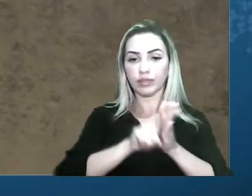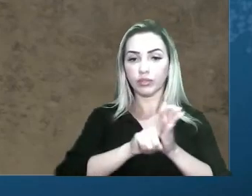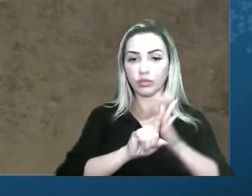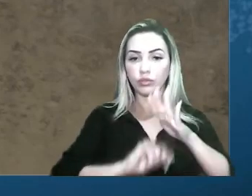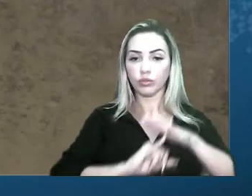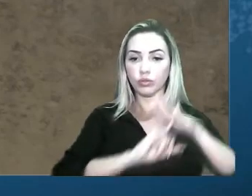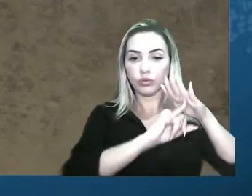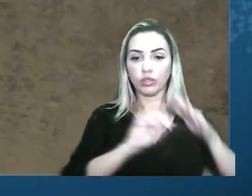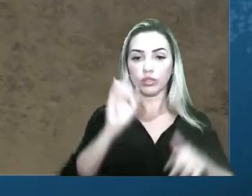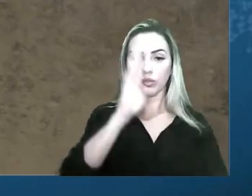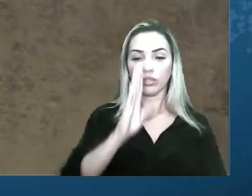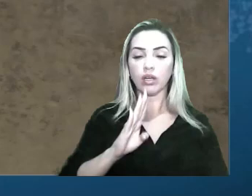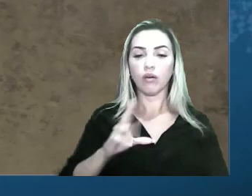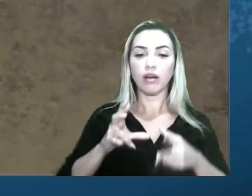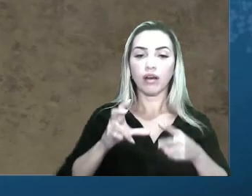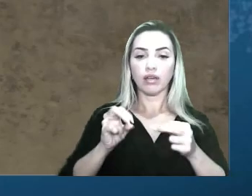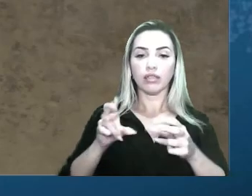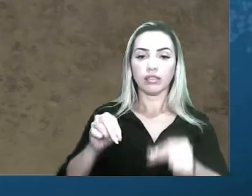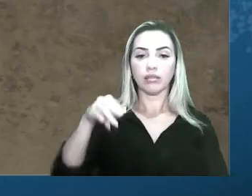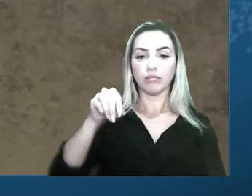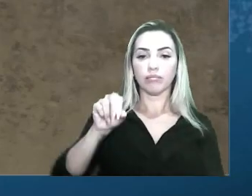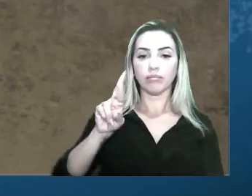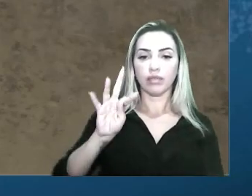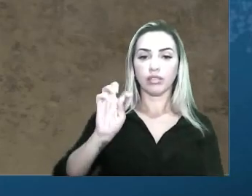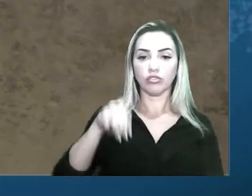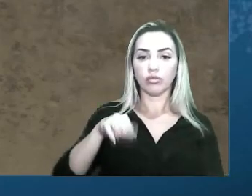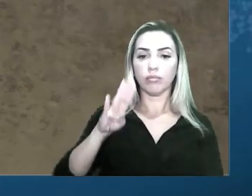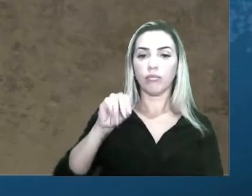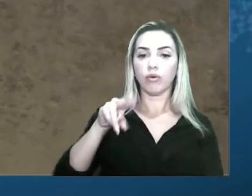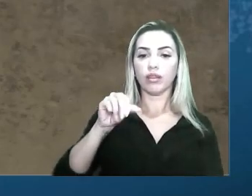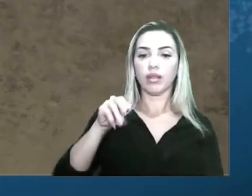Câncer, Martim Bonamino.